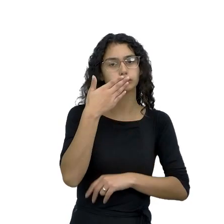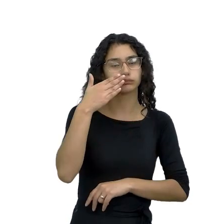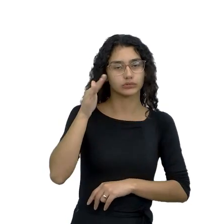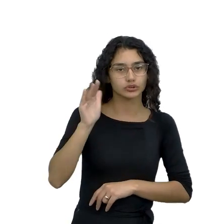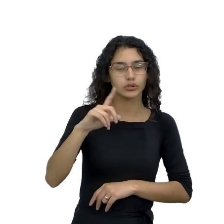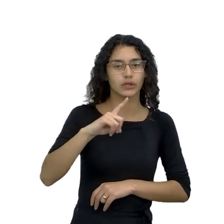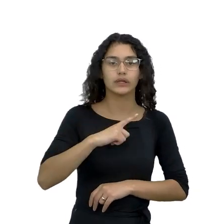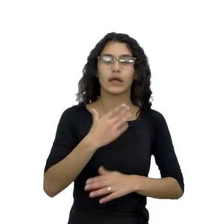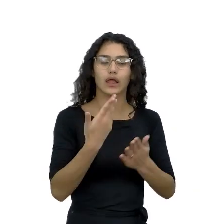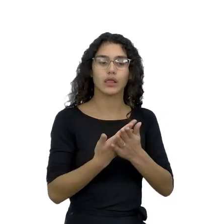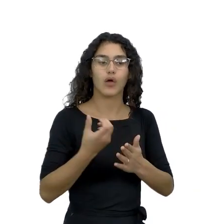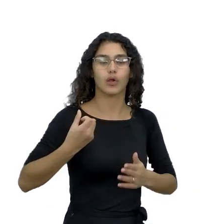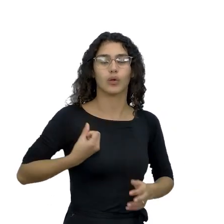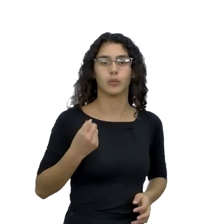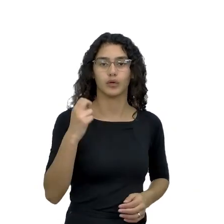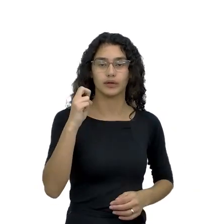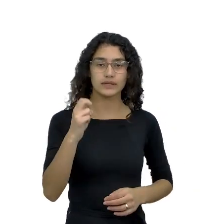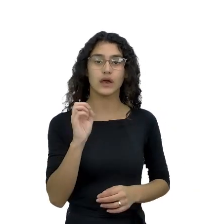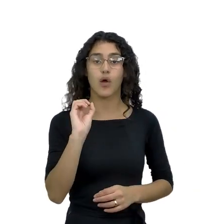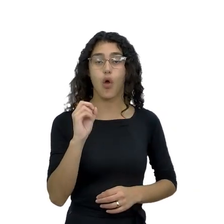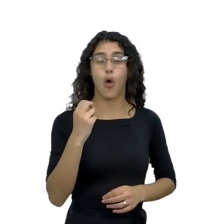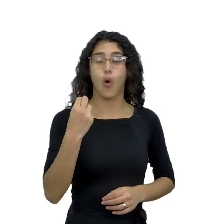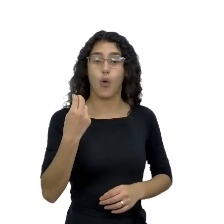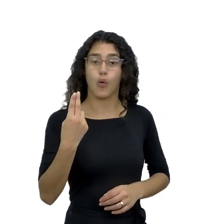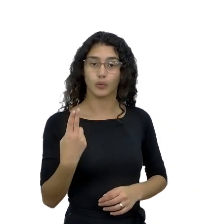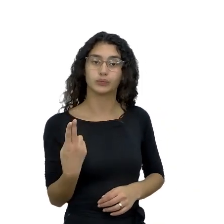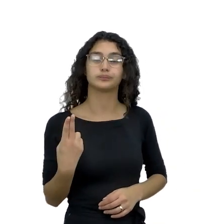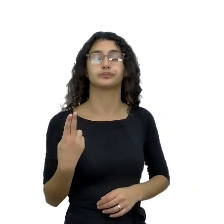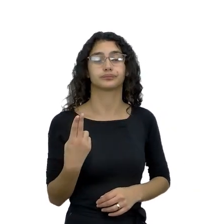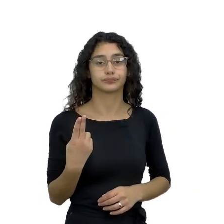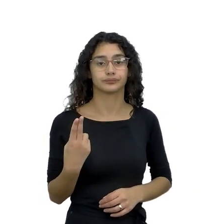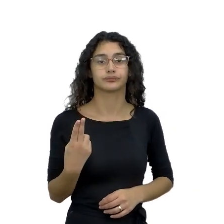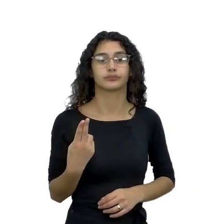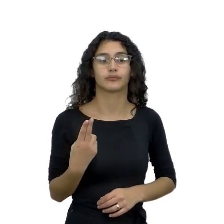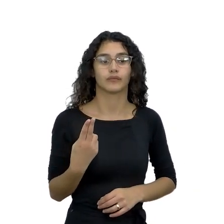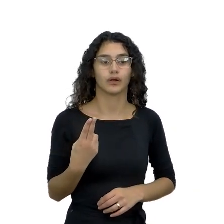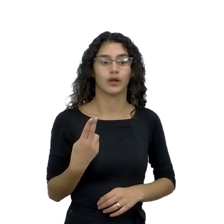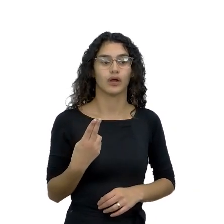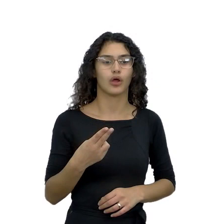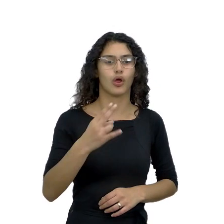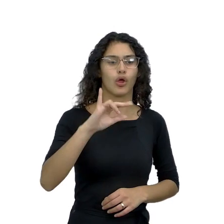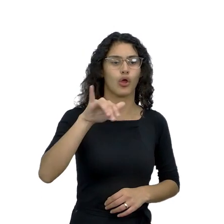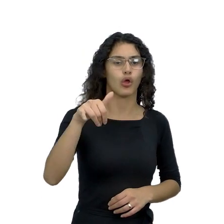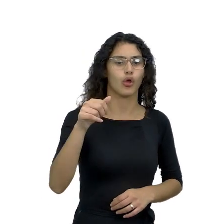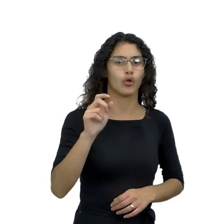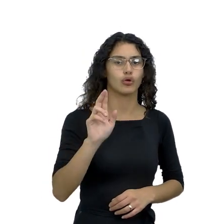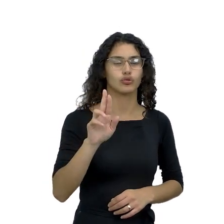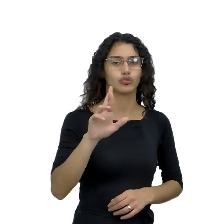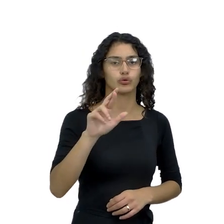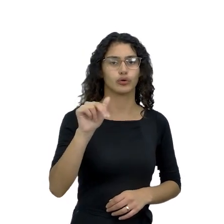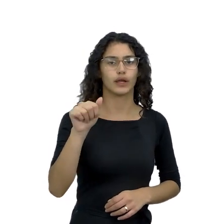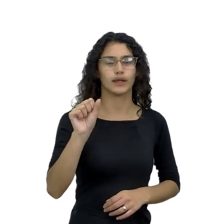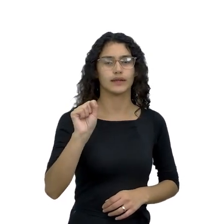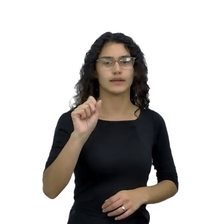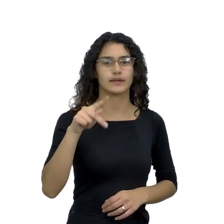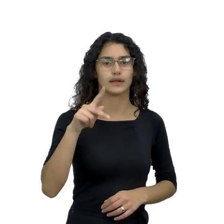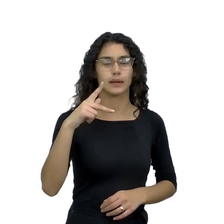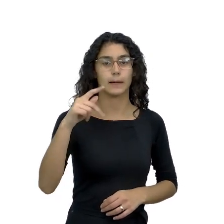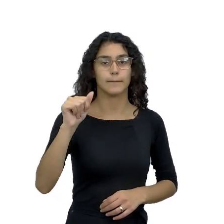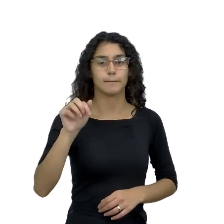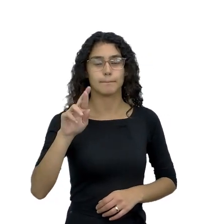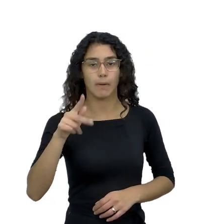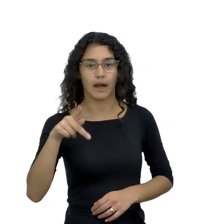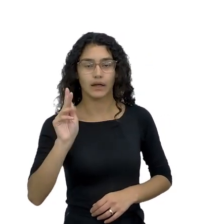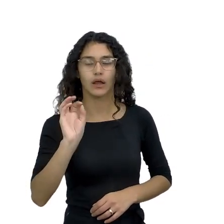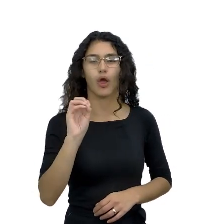na aula 5, ou, né, o Jurassic Park, aí, Parque dos Dinossauros, ou